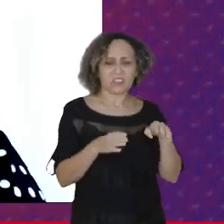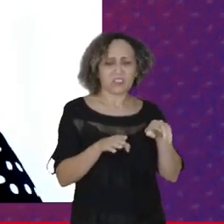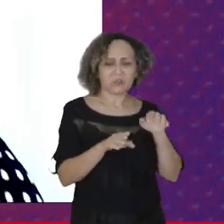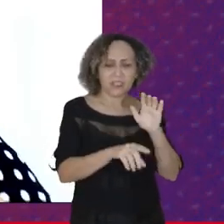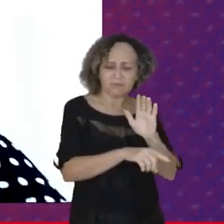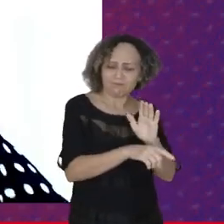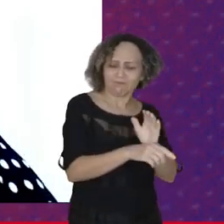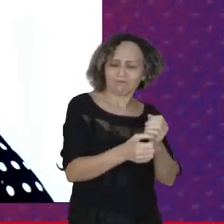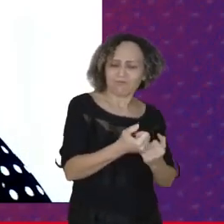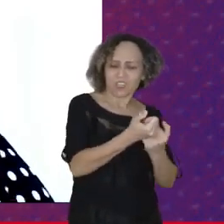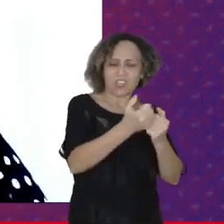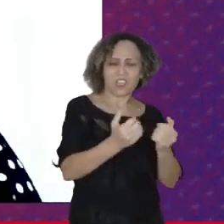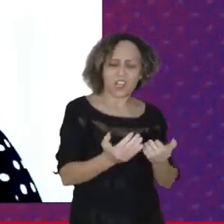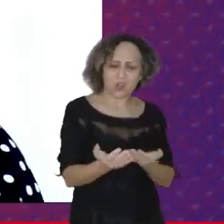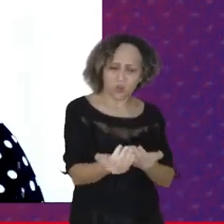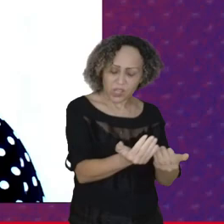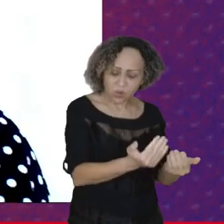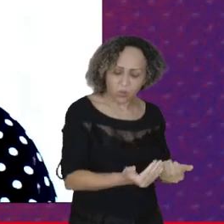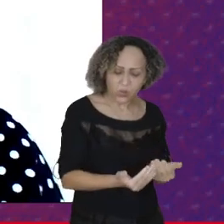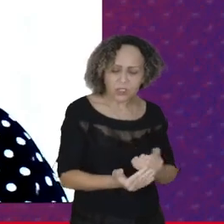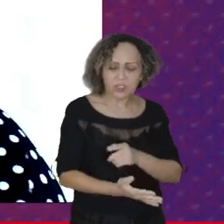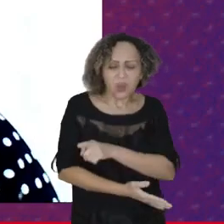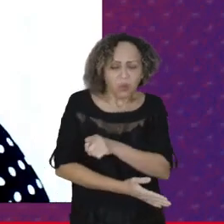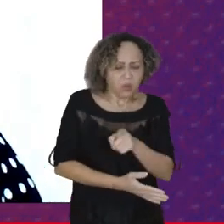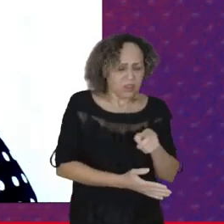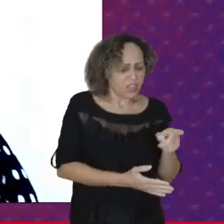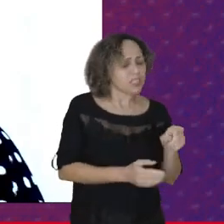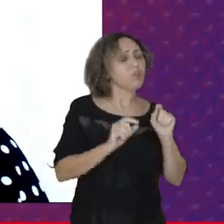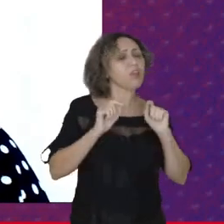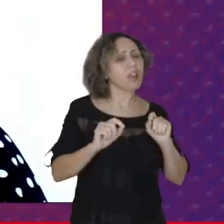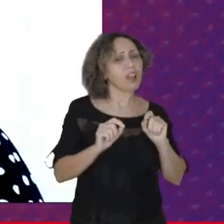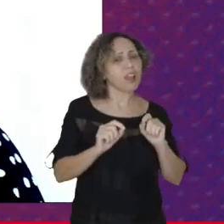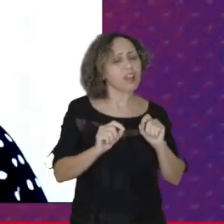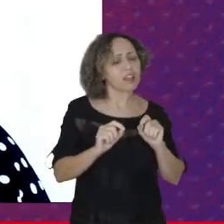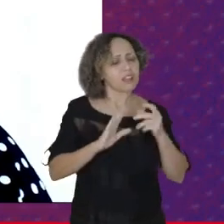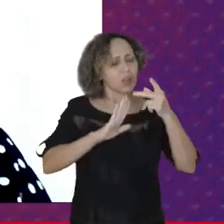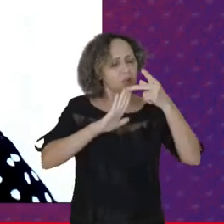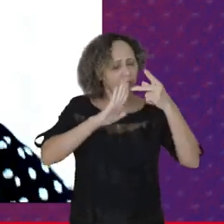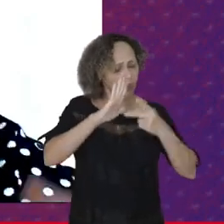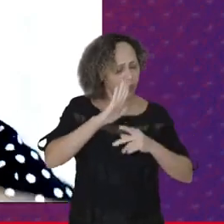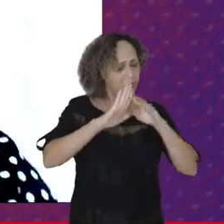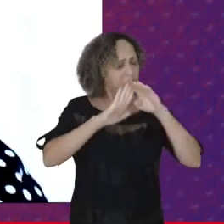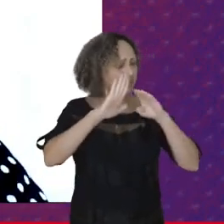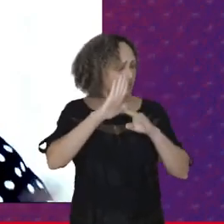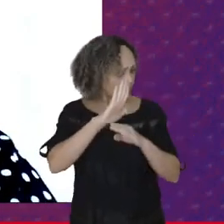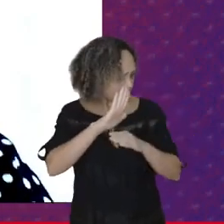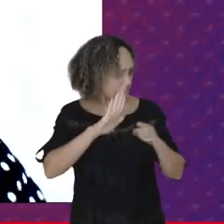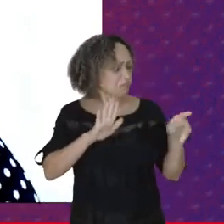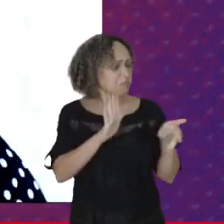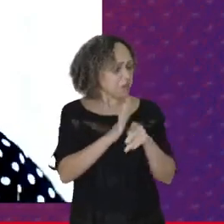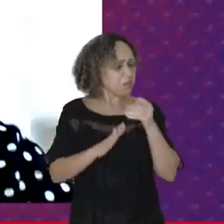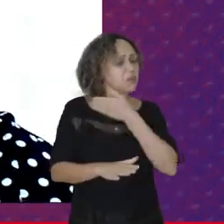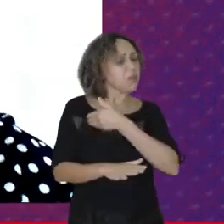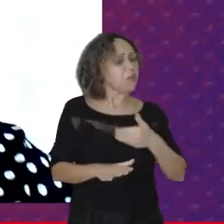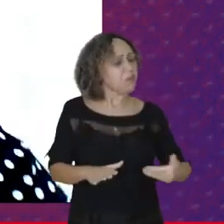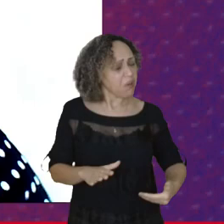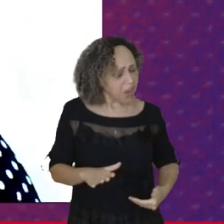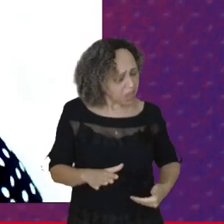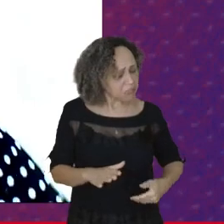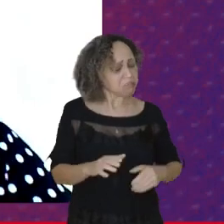e empurrando para que os programas e os projetos governamentais seguissem uma lógica